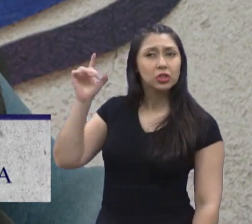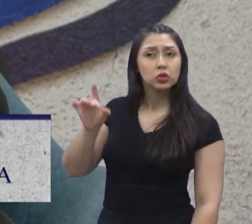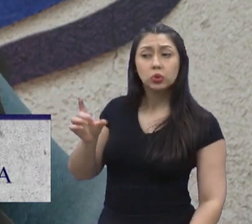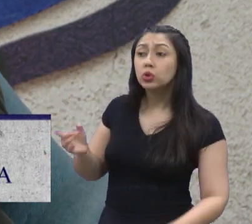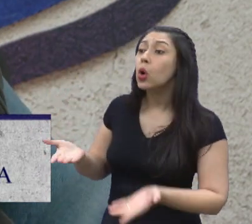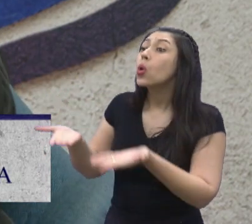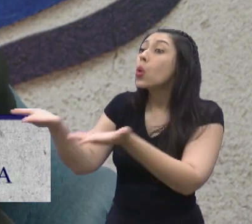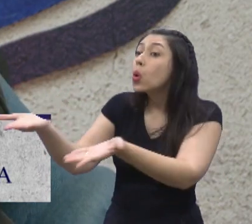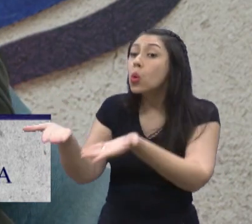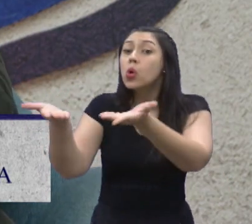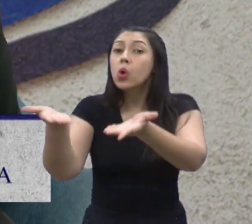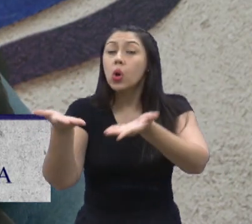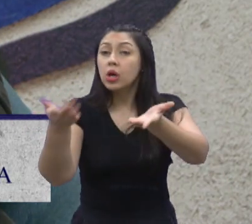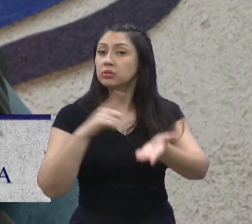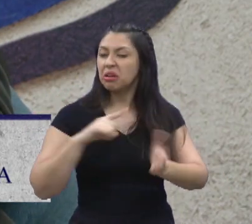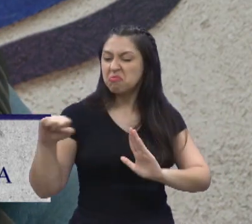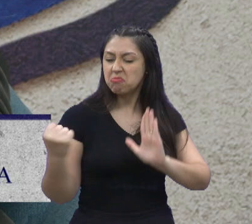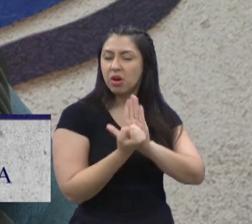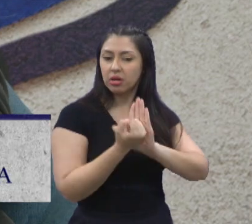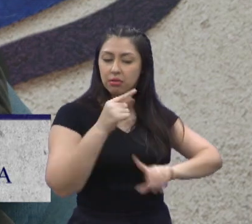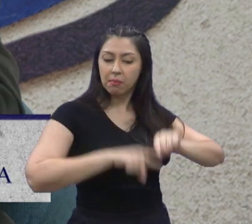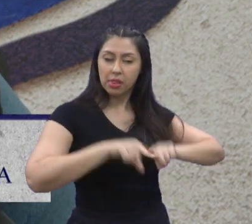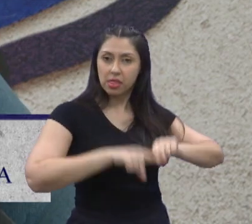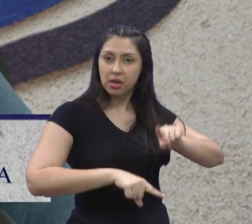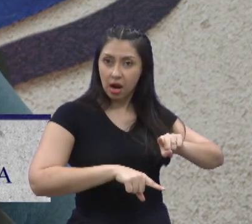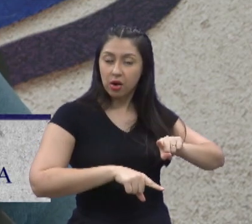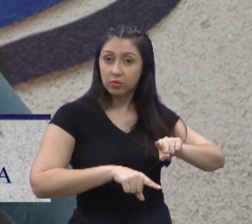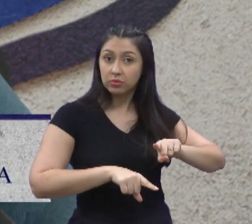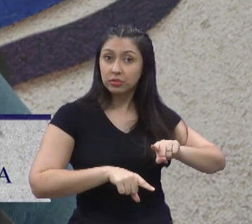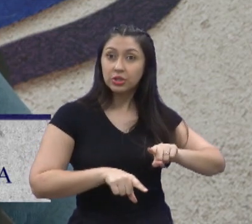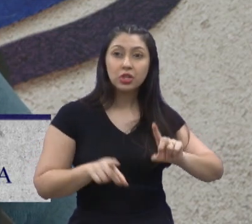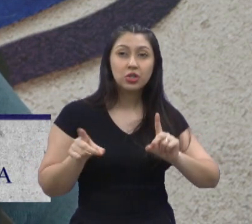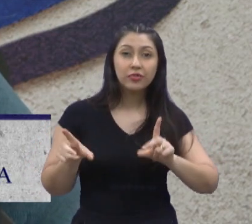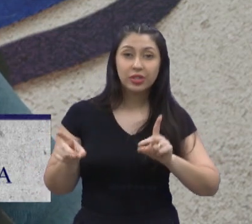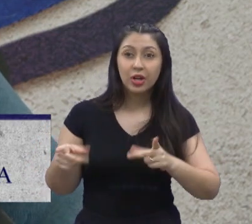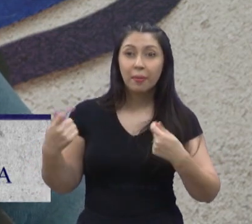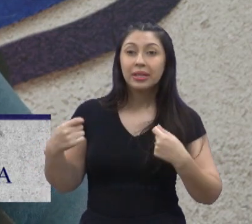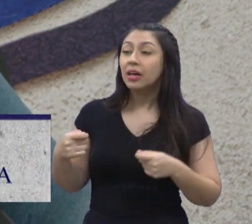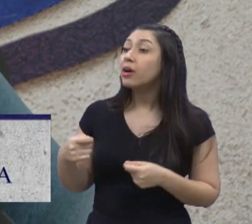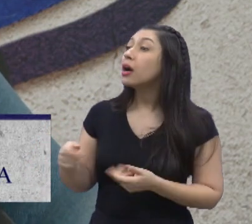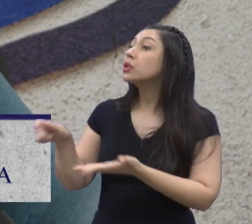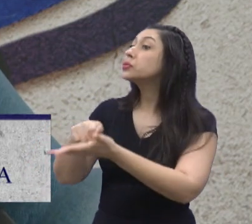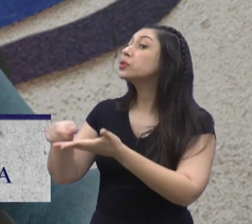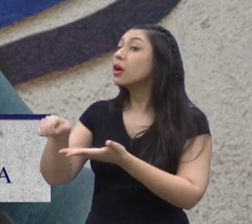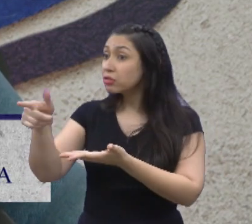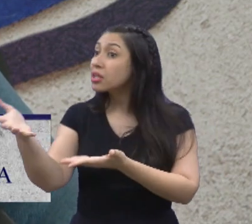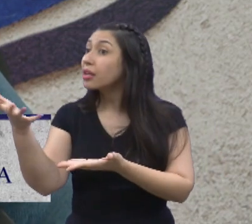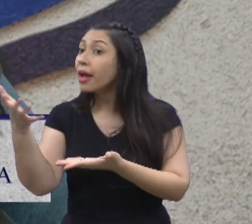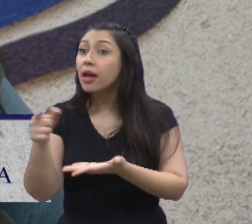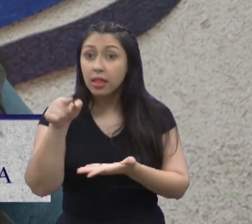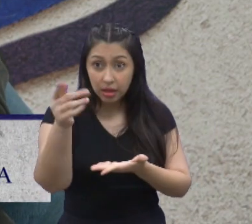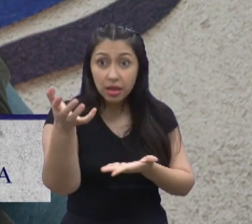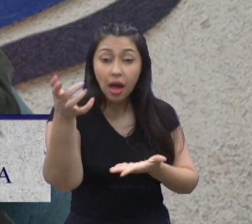tenho uma marca, um produto e o vendedor era quase um tirador de pedido, né? Chegava para a gente e a gente só